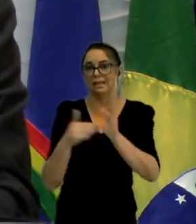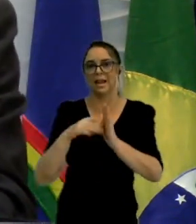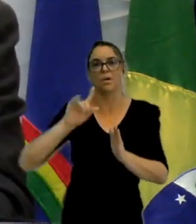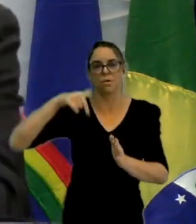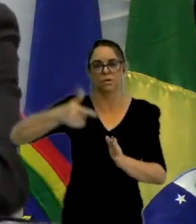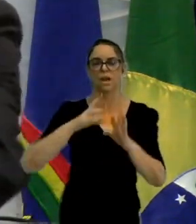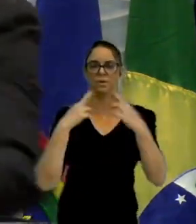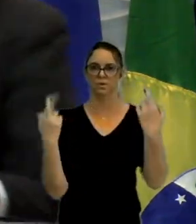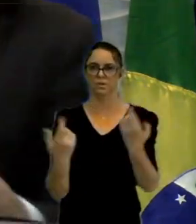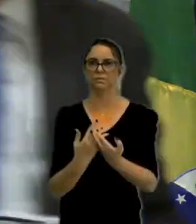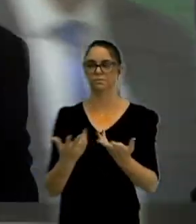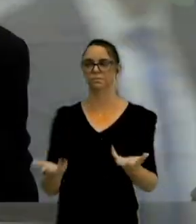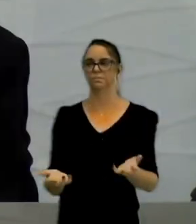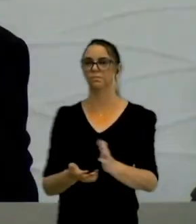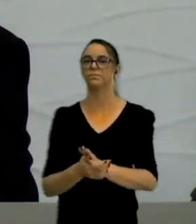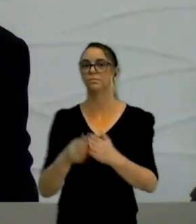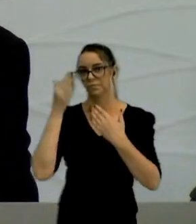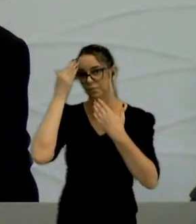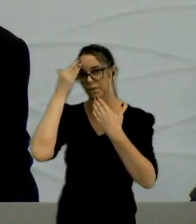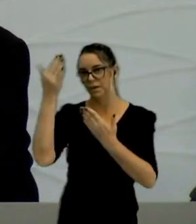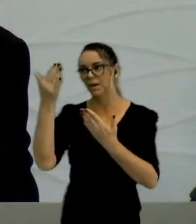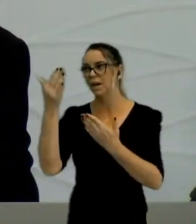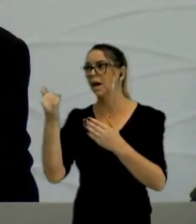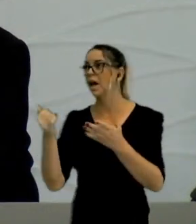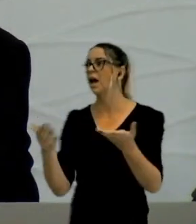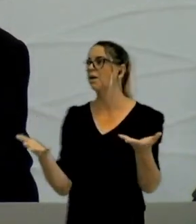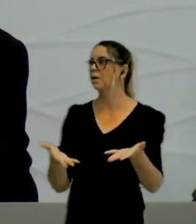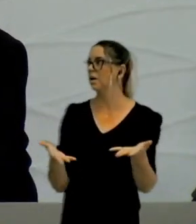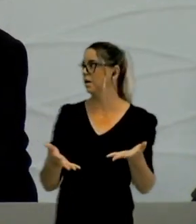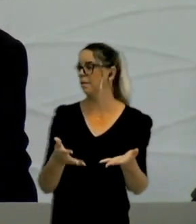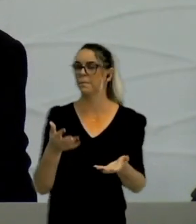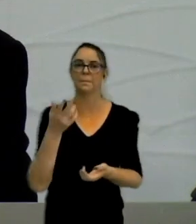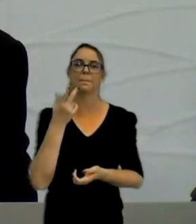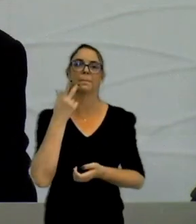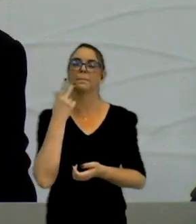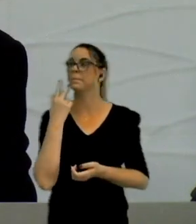obrigado. Agradeço ao vereador Léo, faculta a palavra ao vereador Pezinho.